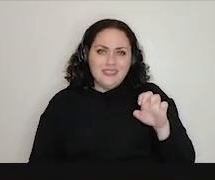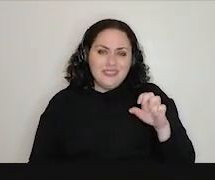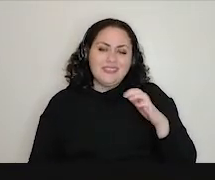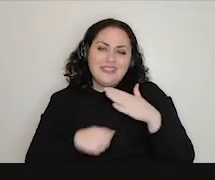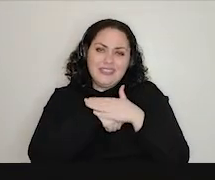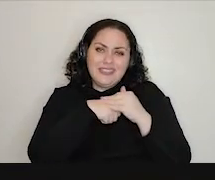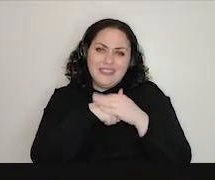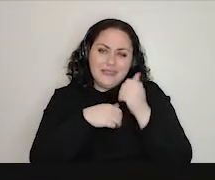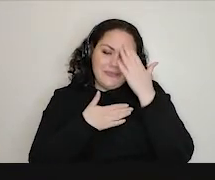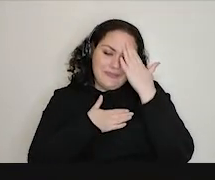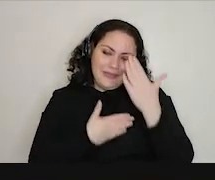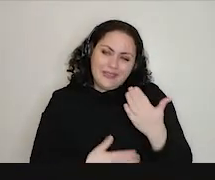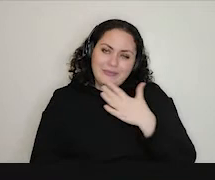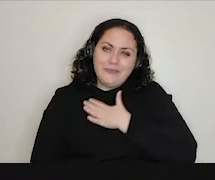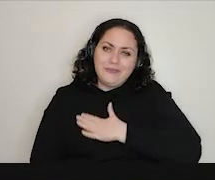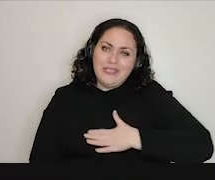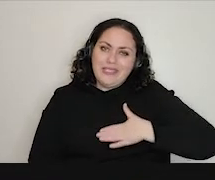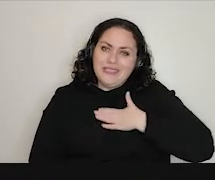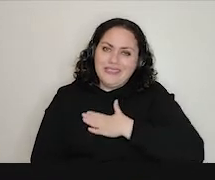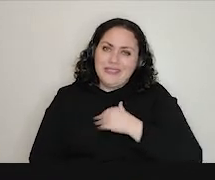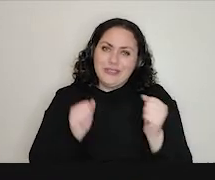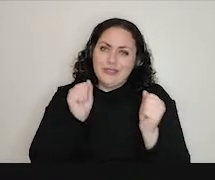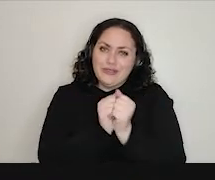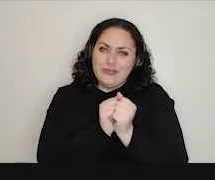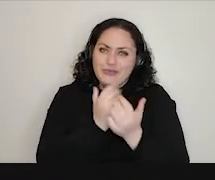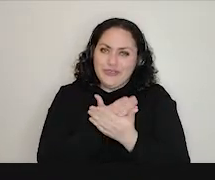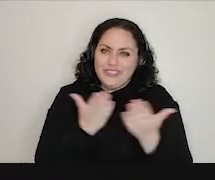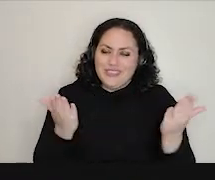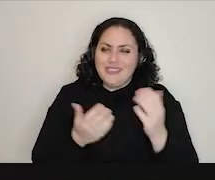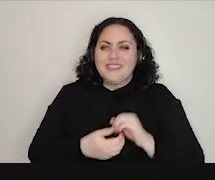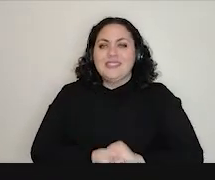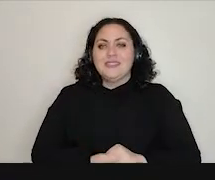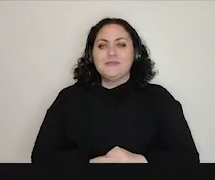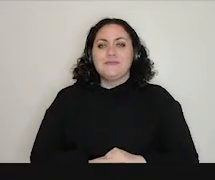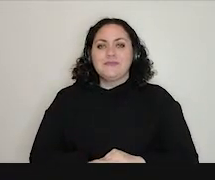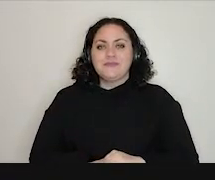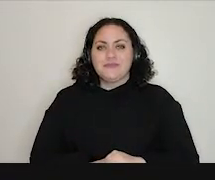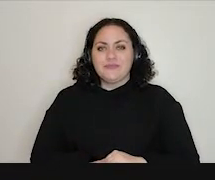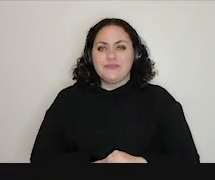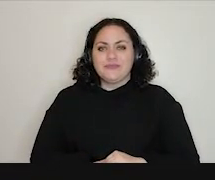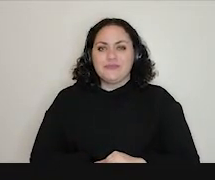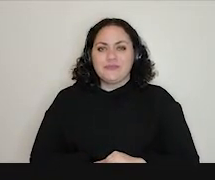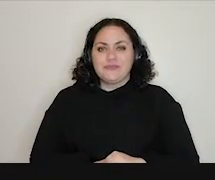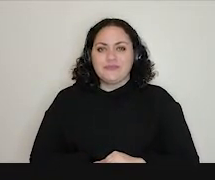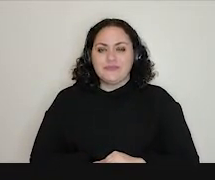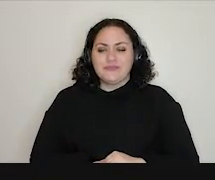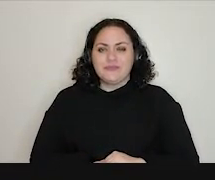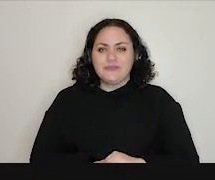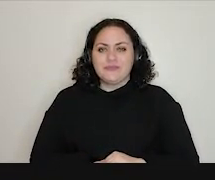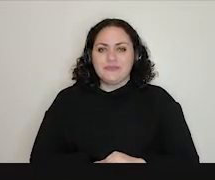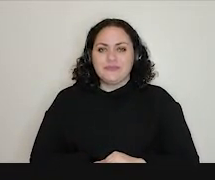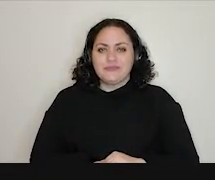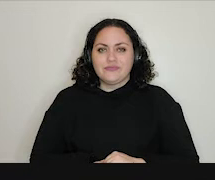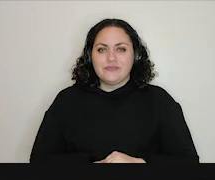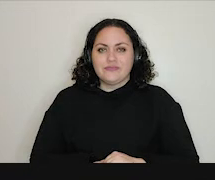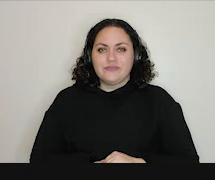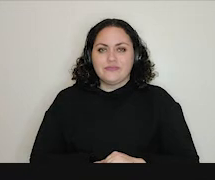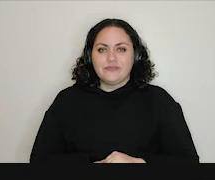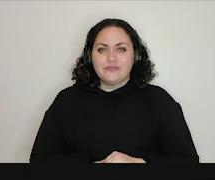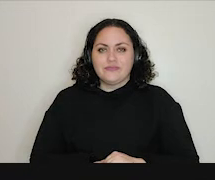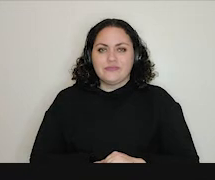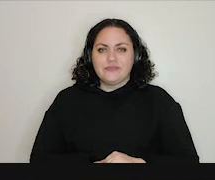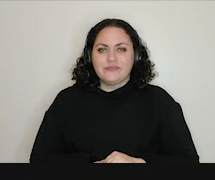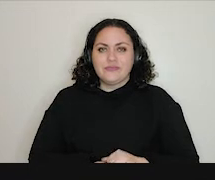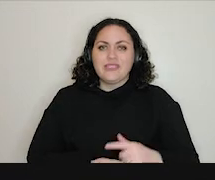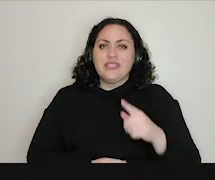obrigado. É um prazerzaço estar aqui com vocês. Tenho tem muita coisa em mim que eu